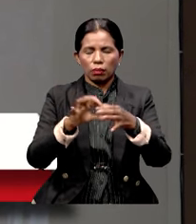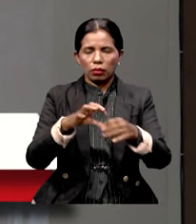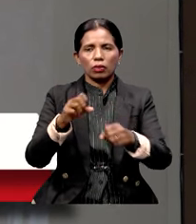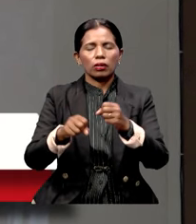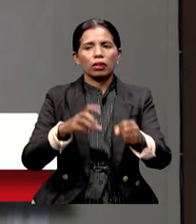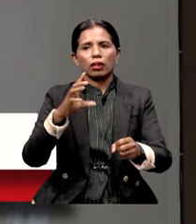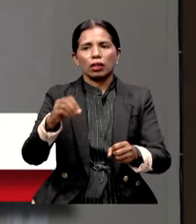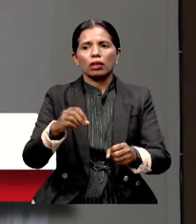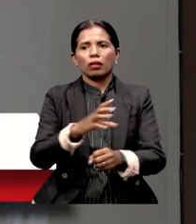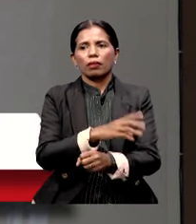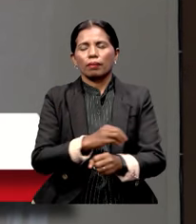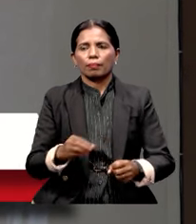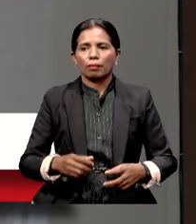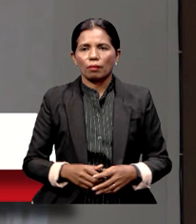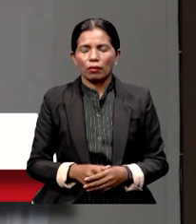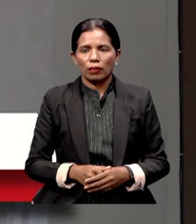balum,